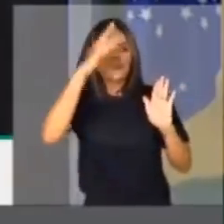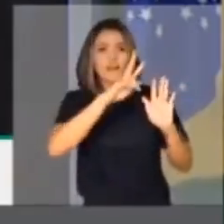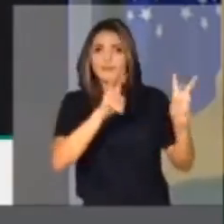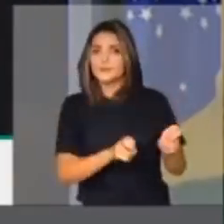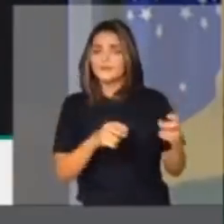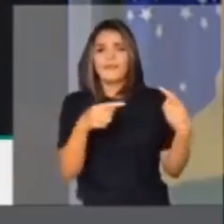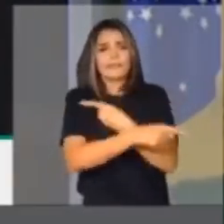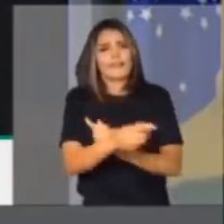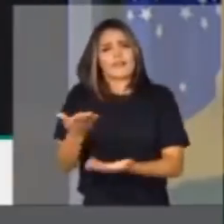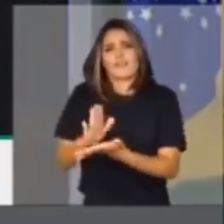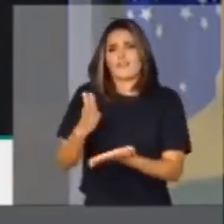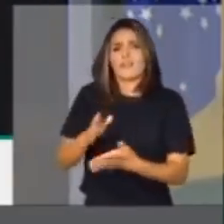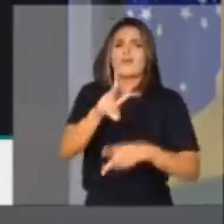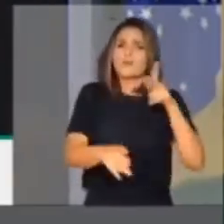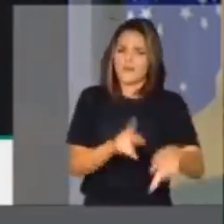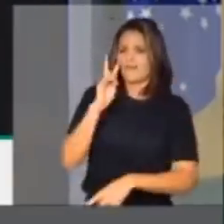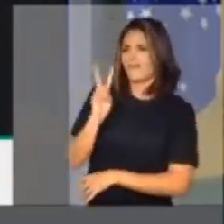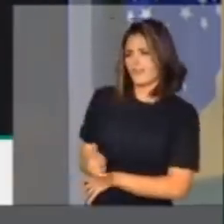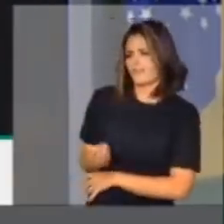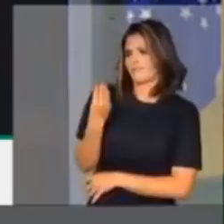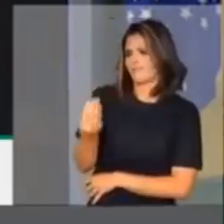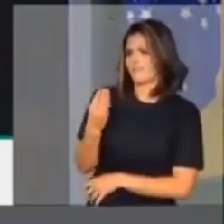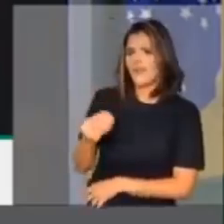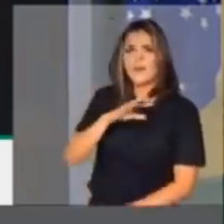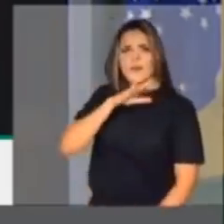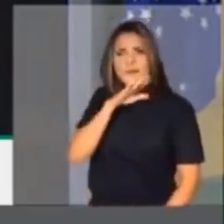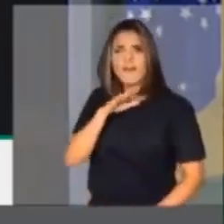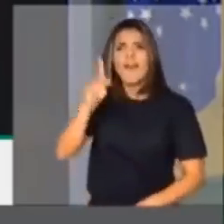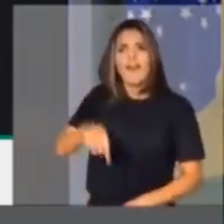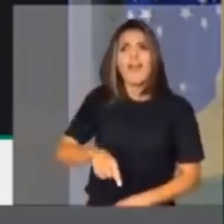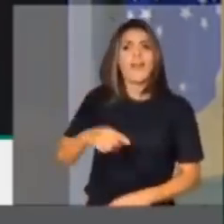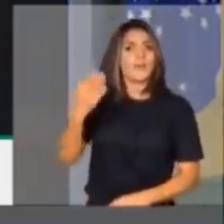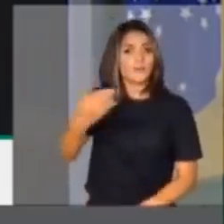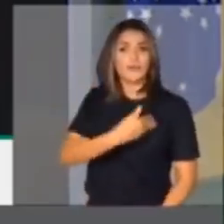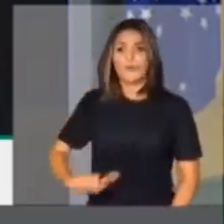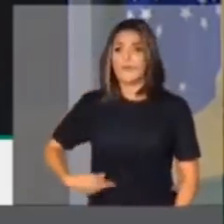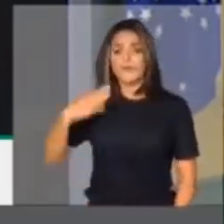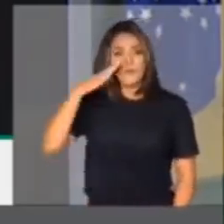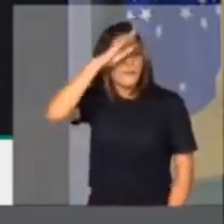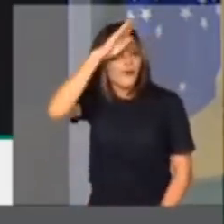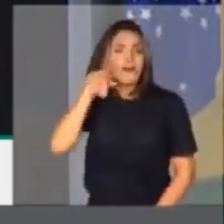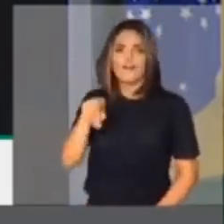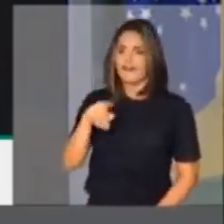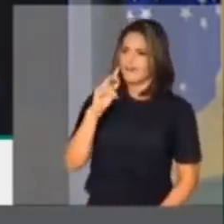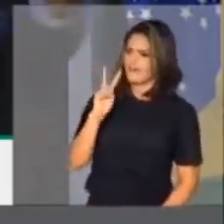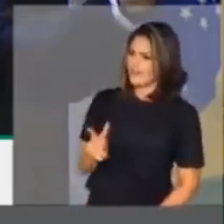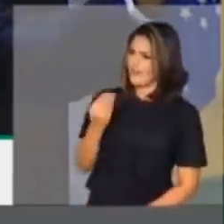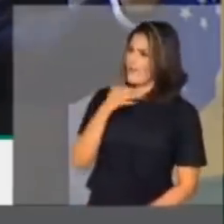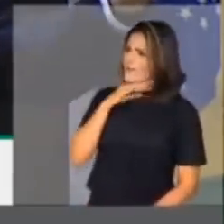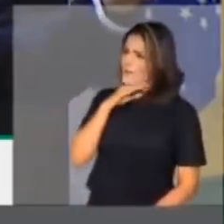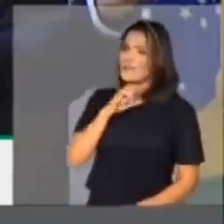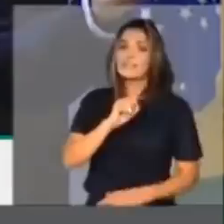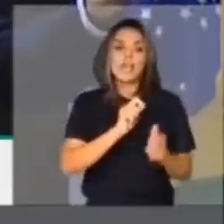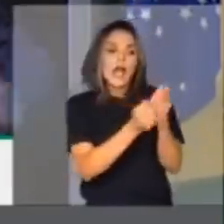um péssimo sinal para o eleitorado, é um péssimo sinal para o governo Bolsonaro, é um péssimo sinal para quem quer fazer ajuste fiscal.